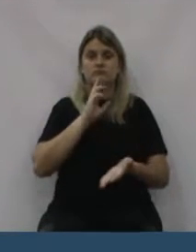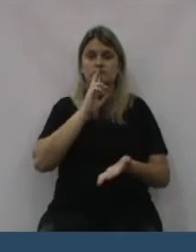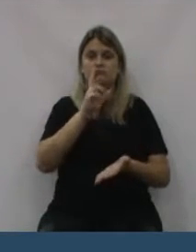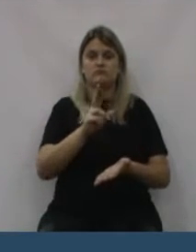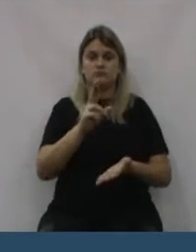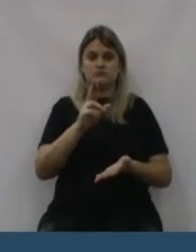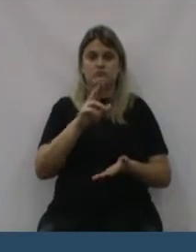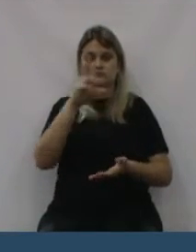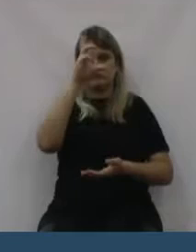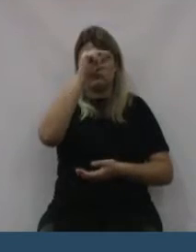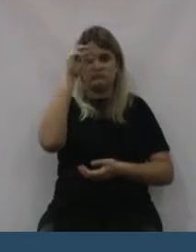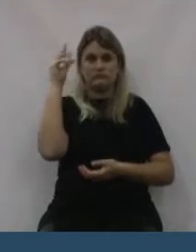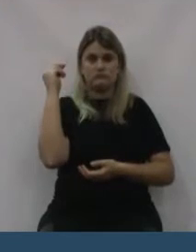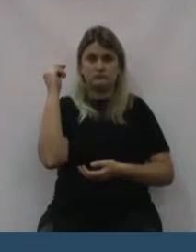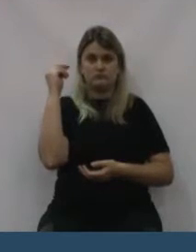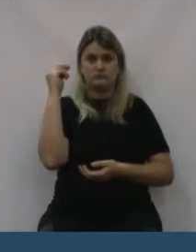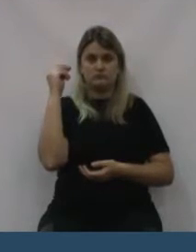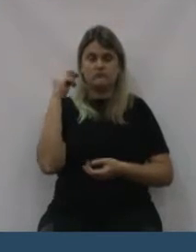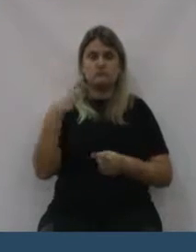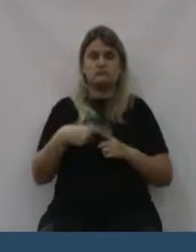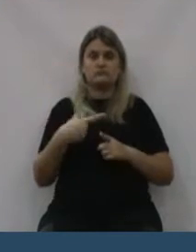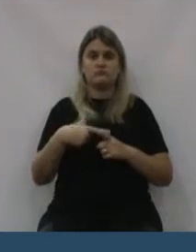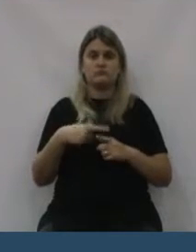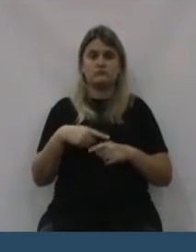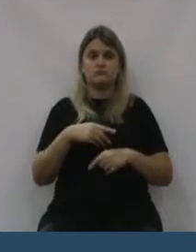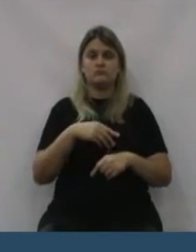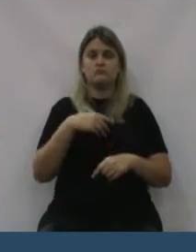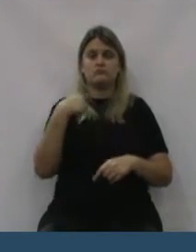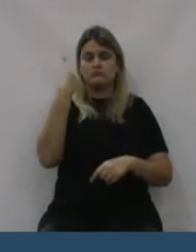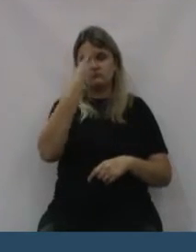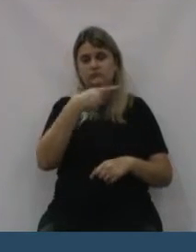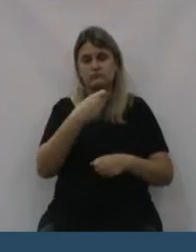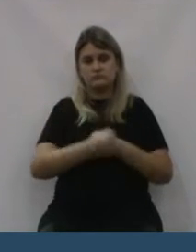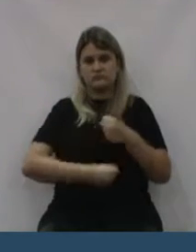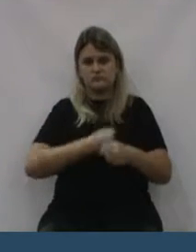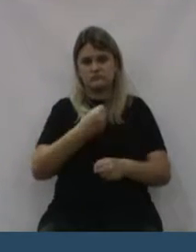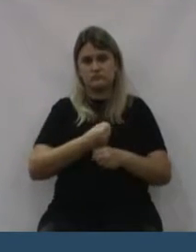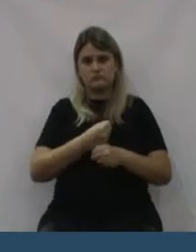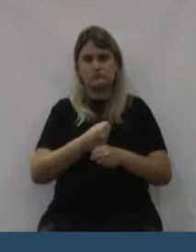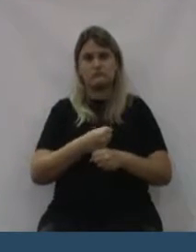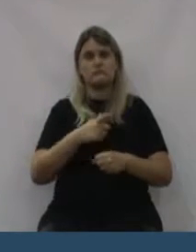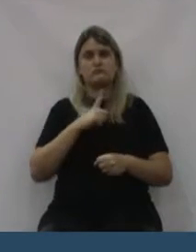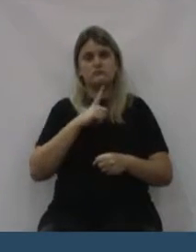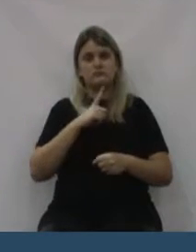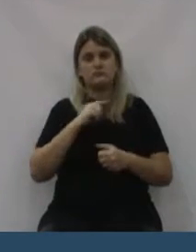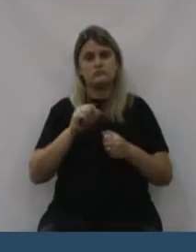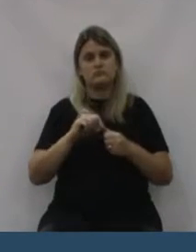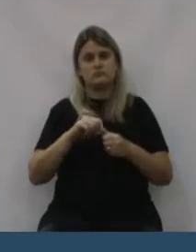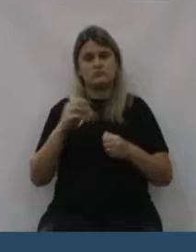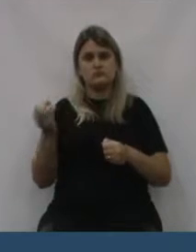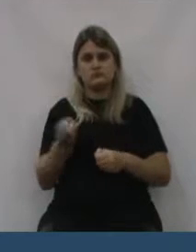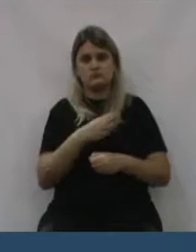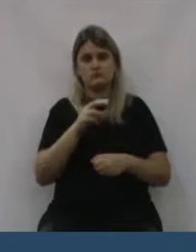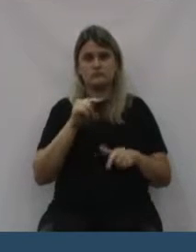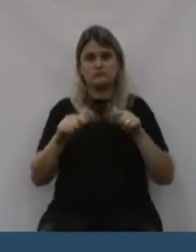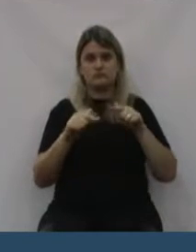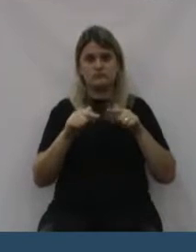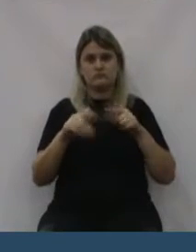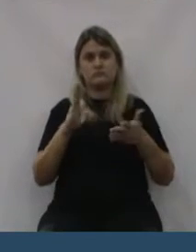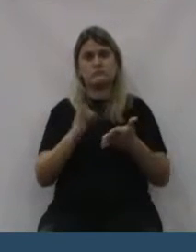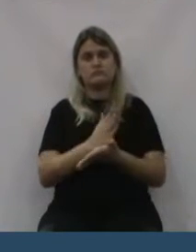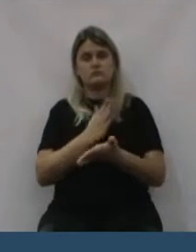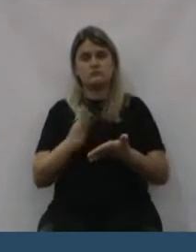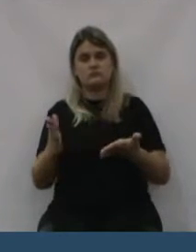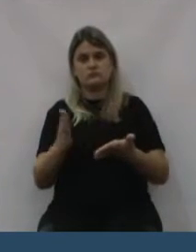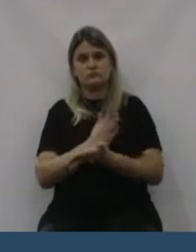matéria justa ou injusta. Talvez seja enxuto. E mesmo como vereador, qualquer um de vocês, ou eu, a gente não